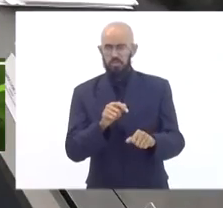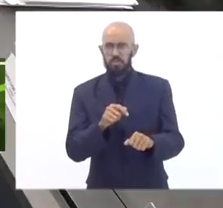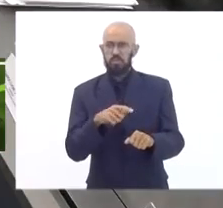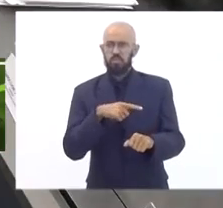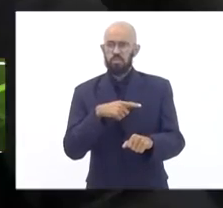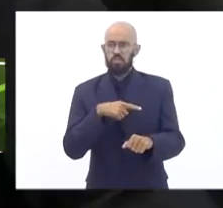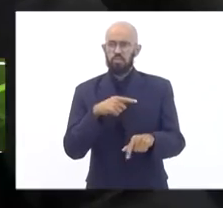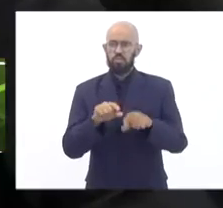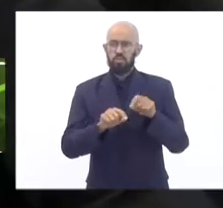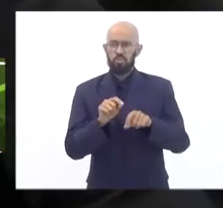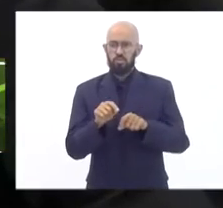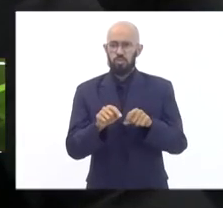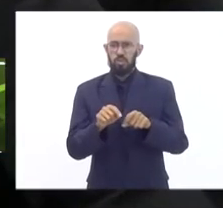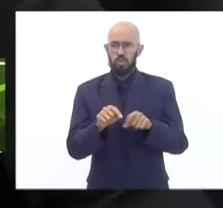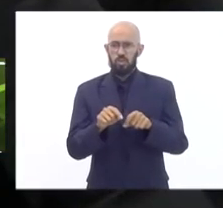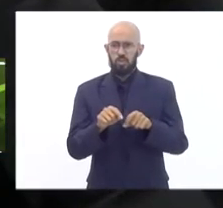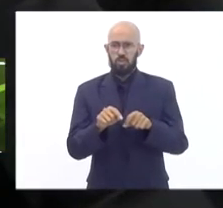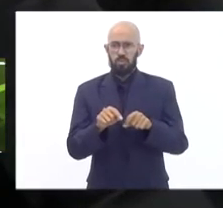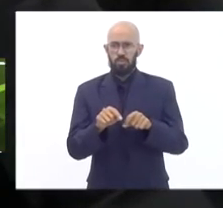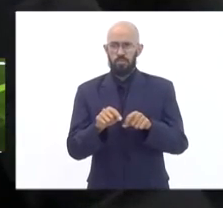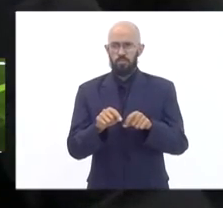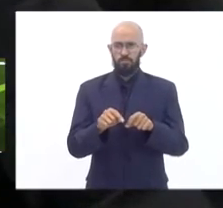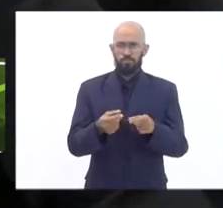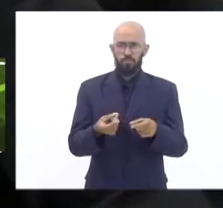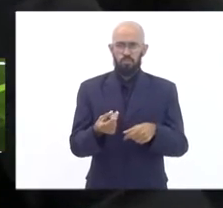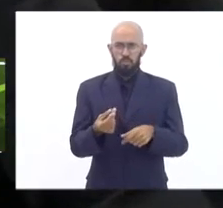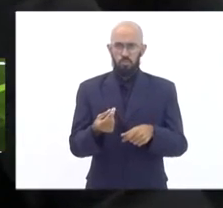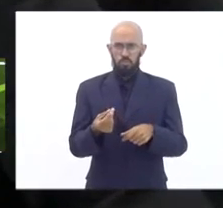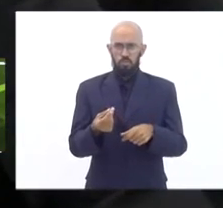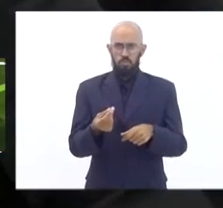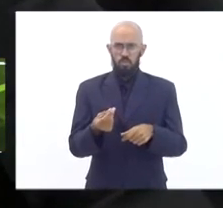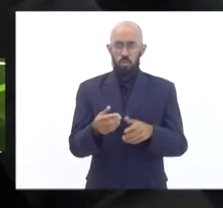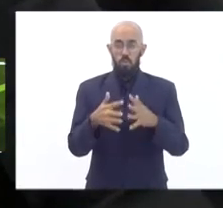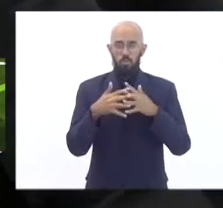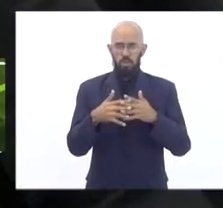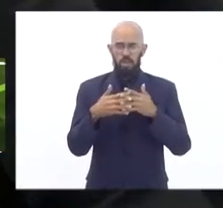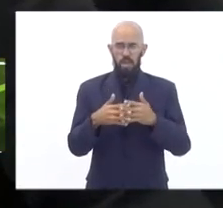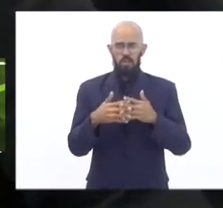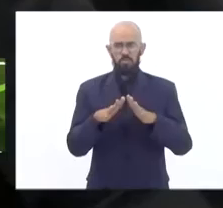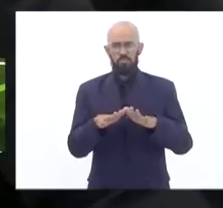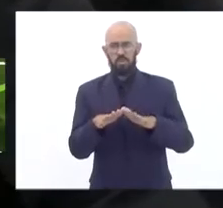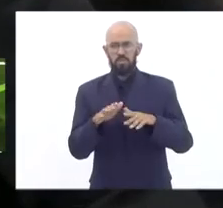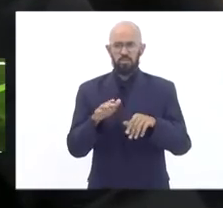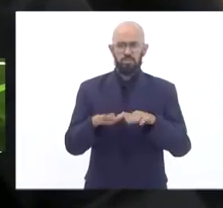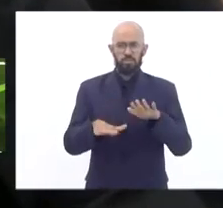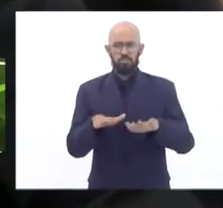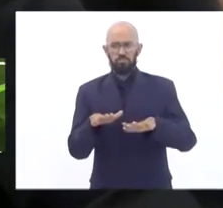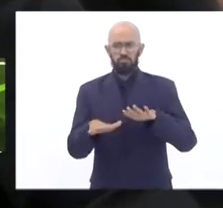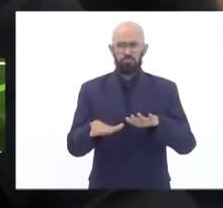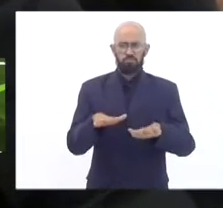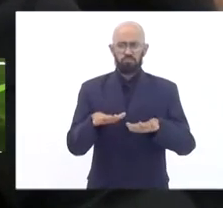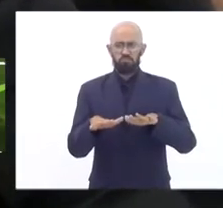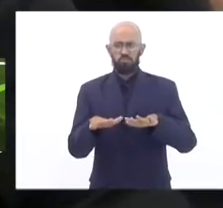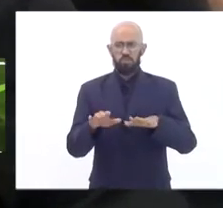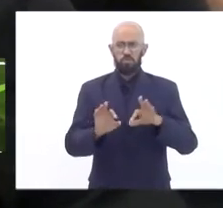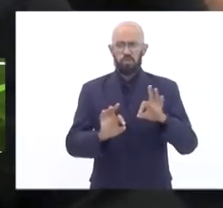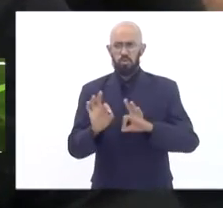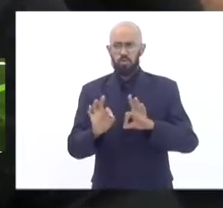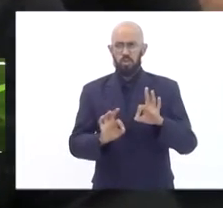situação complexa, crítica financeira, mas estávamos com um projeto